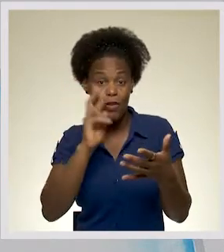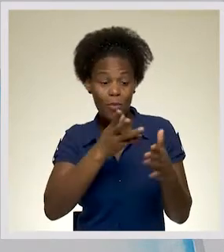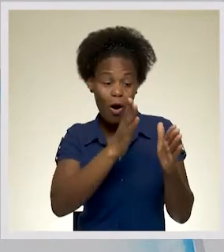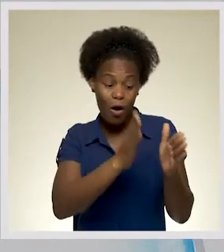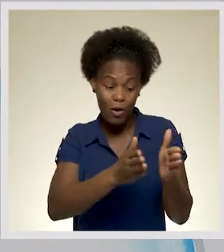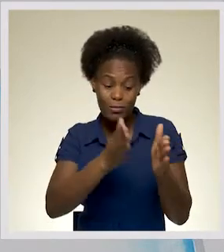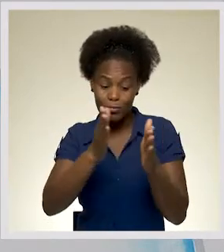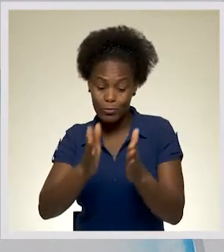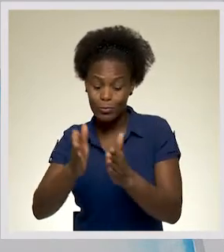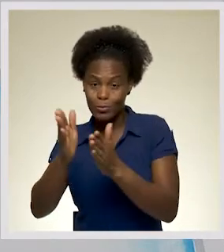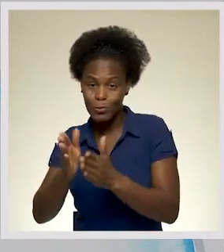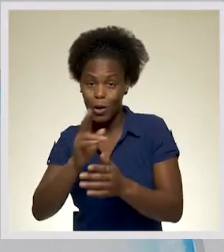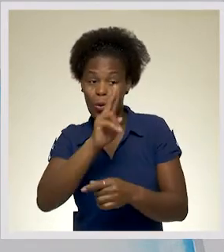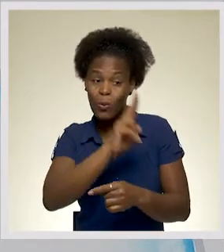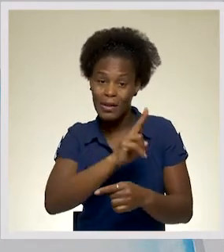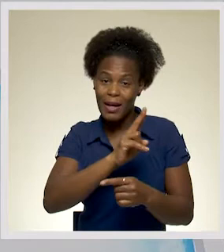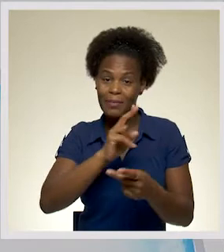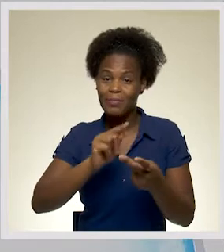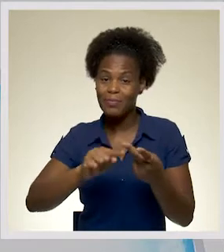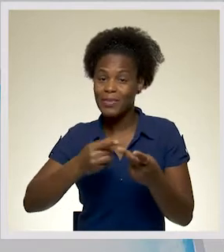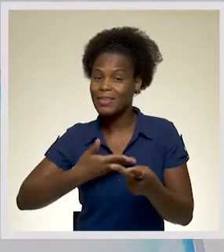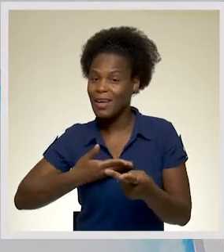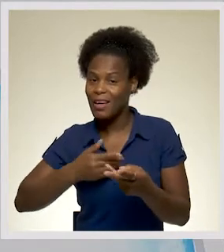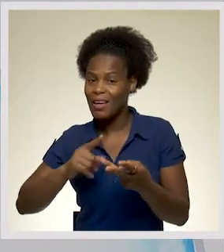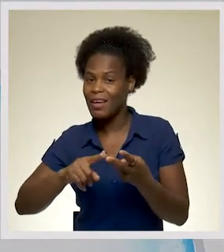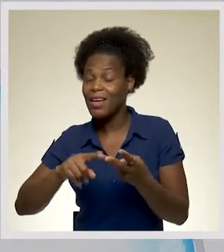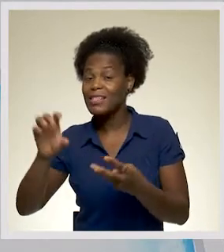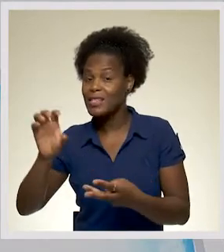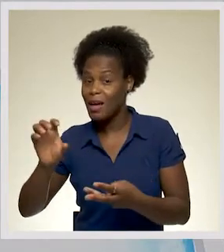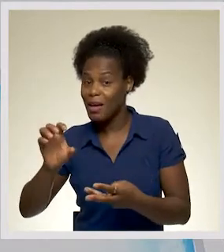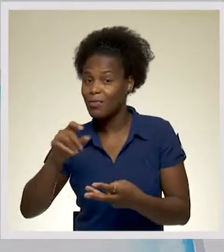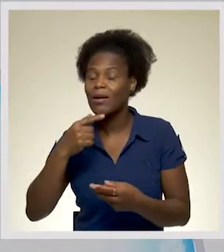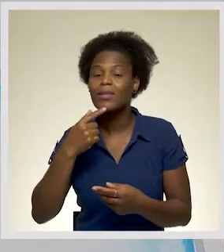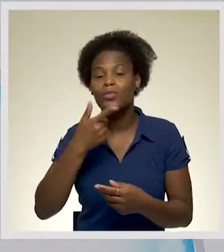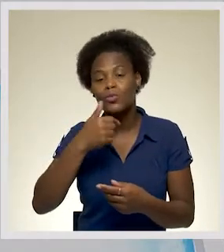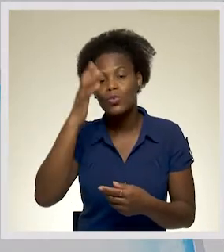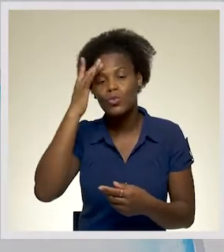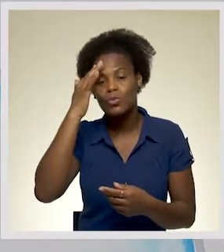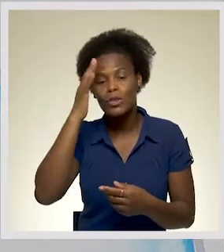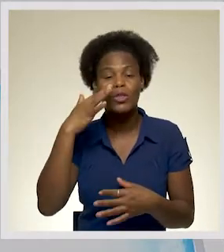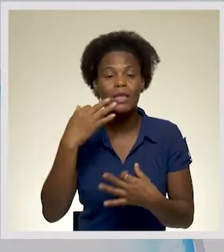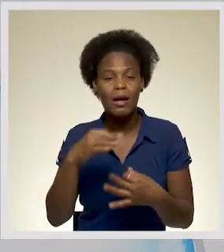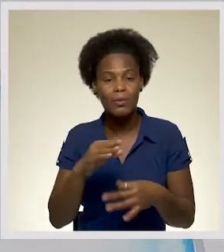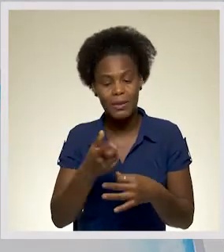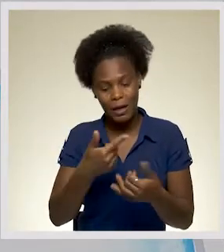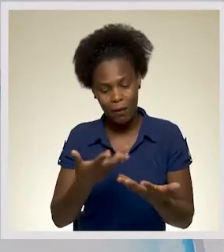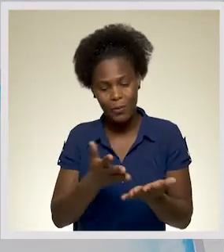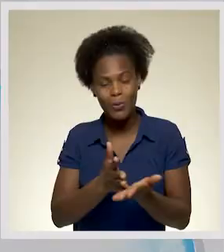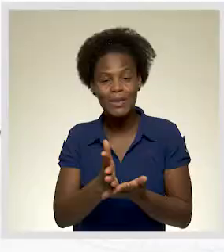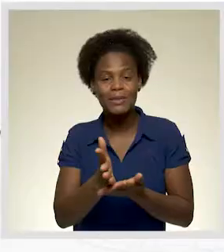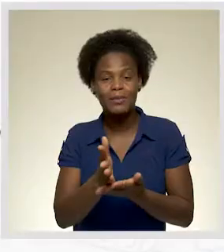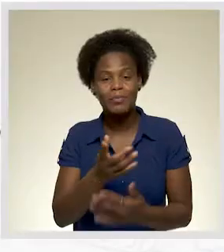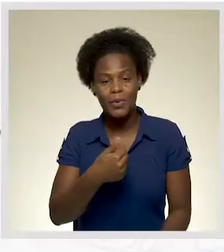as ordens, né, da unidade, da dezena e da centena nos números naturais. E